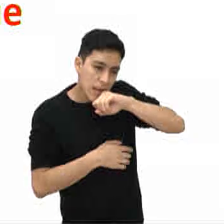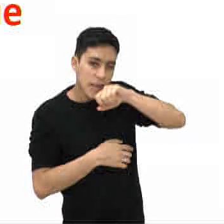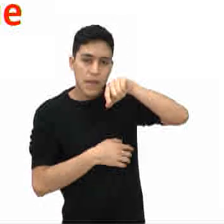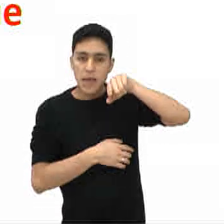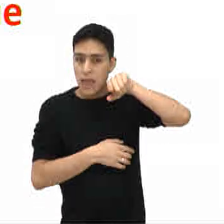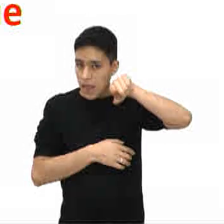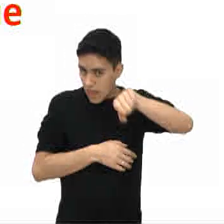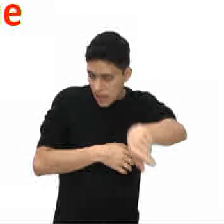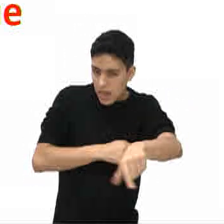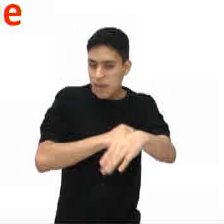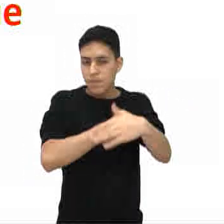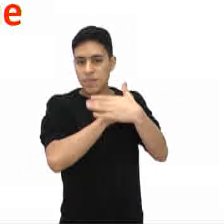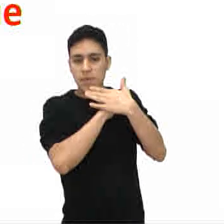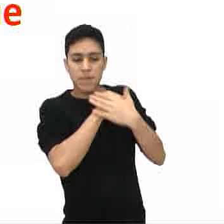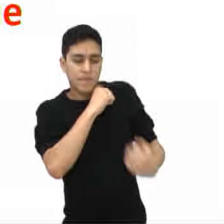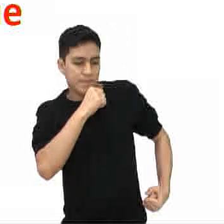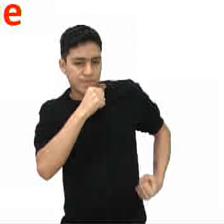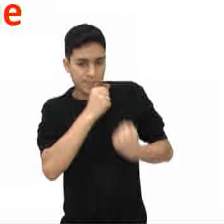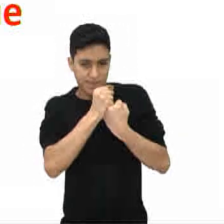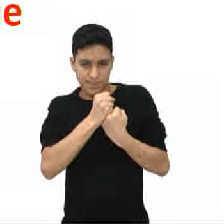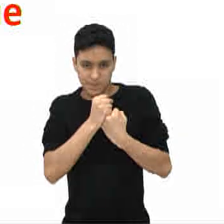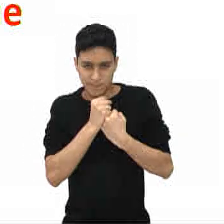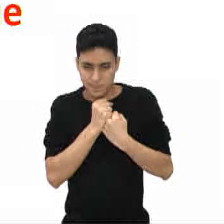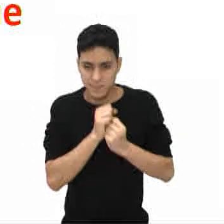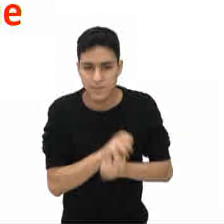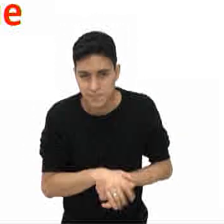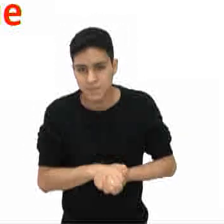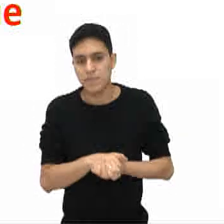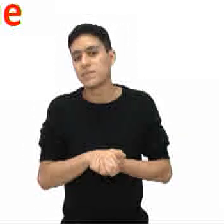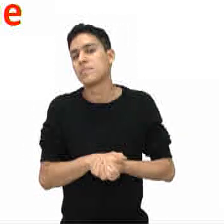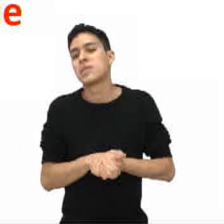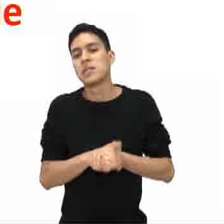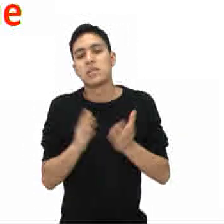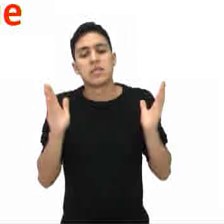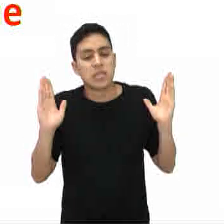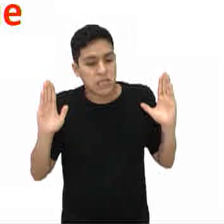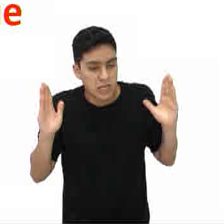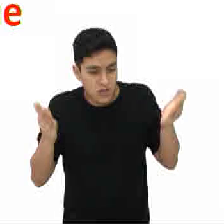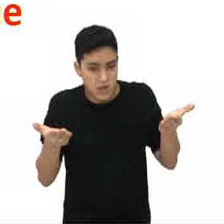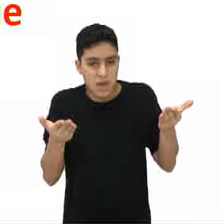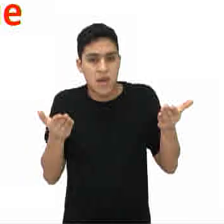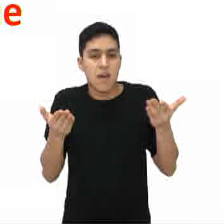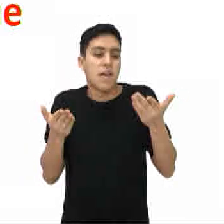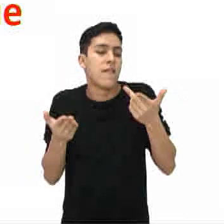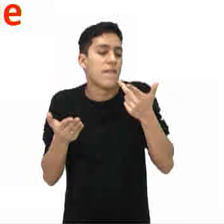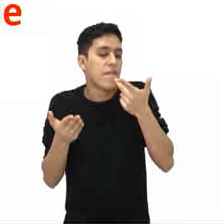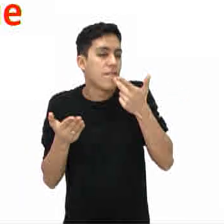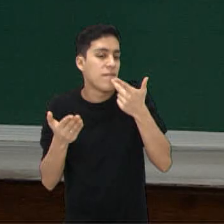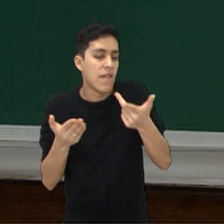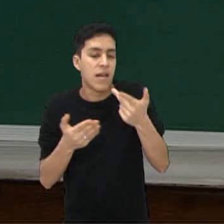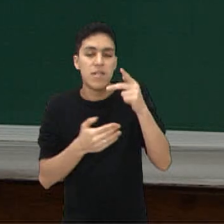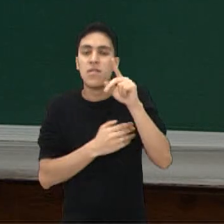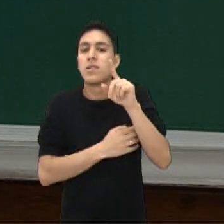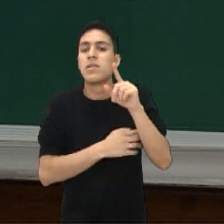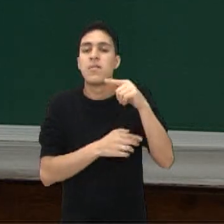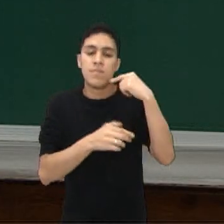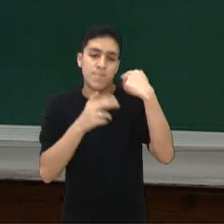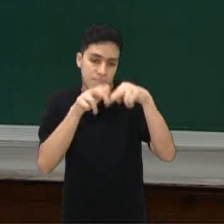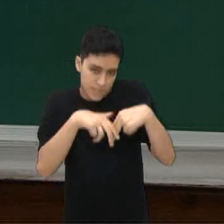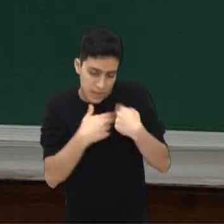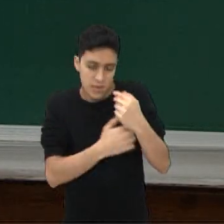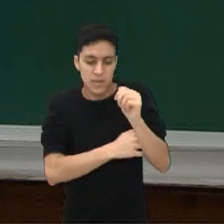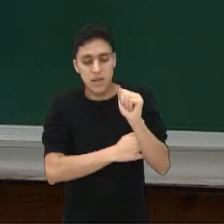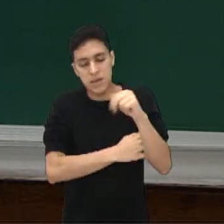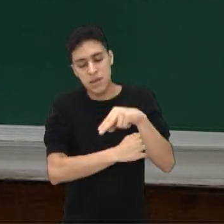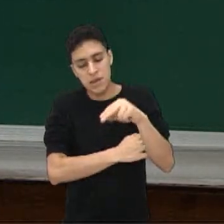terreno. Ele me dá todo o apoio do mundo, certo? Então, ele já foi citado por ela, por isso esse é um caso de anáfora.